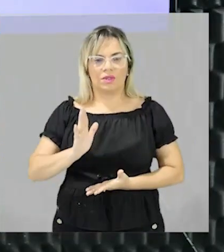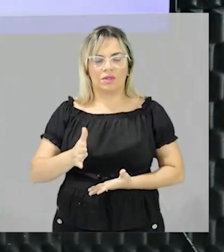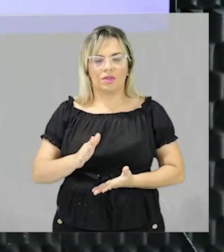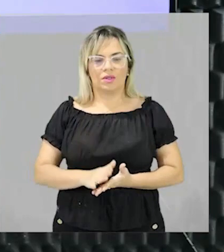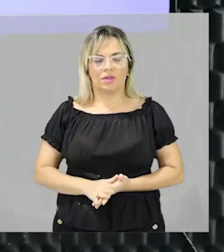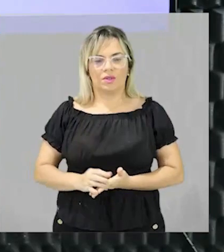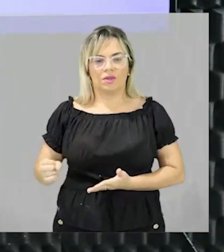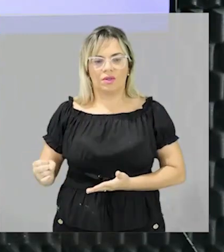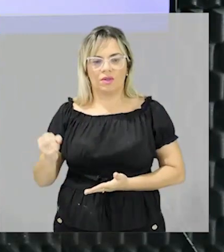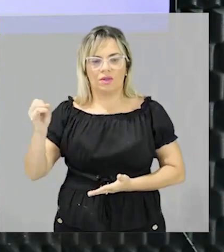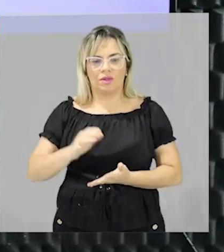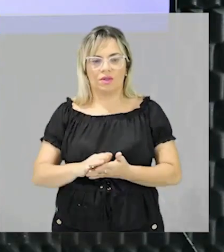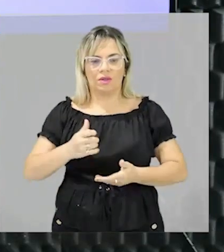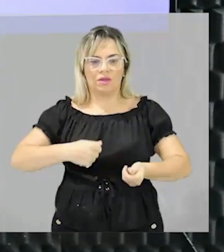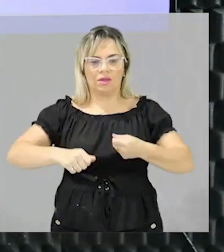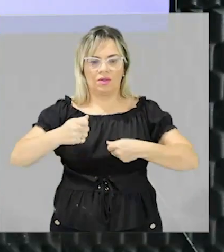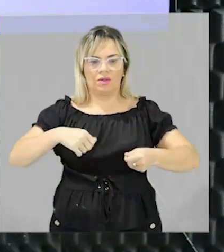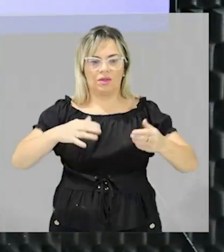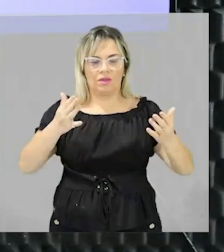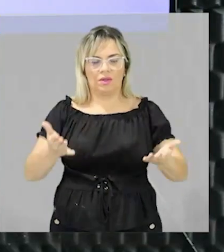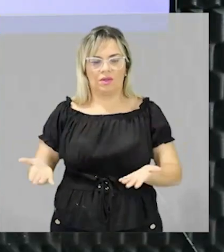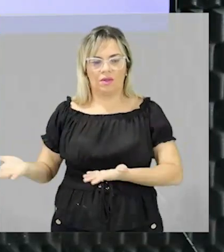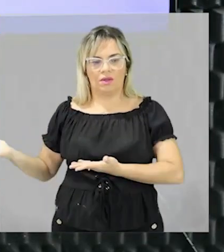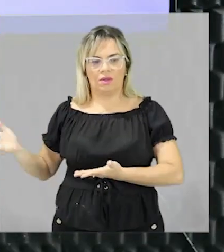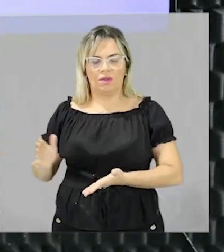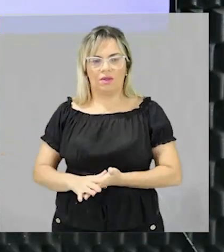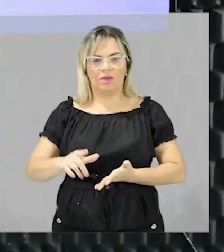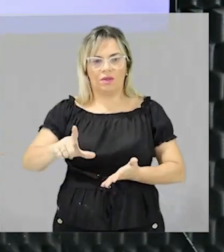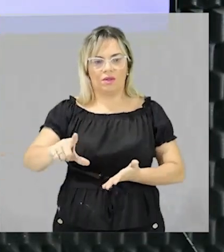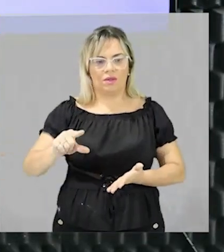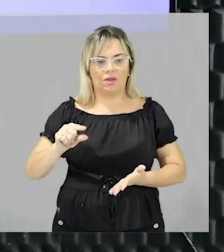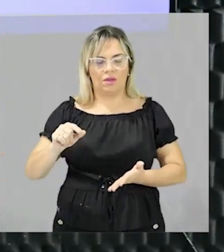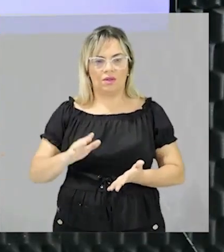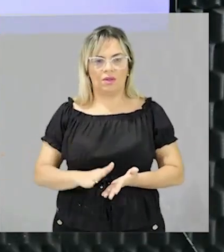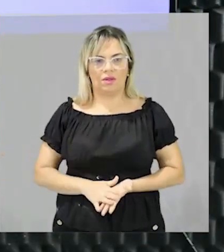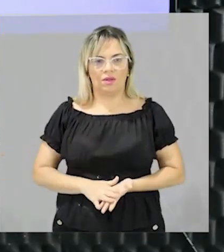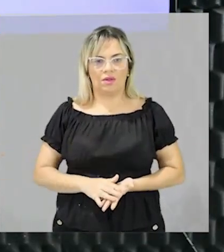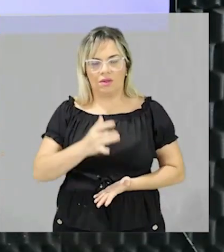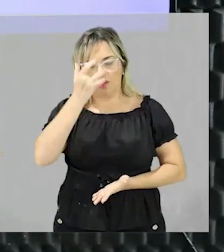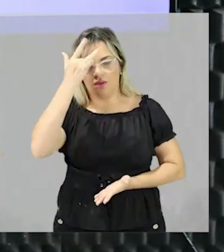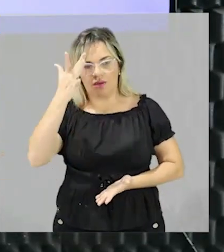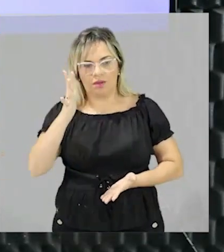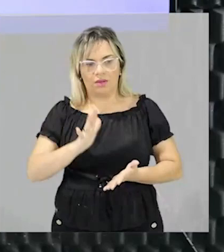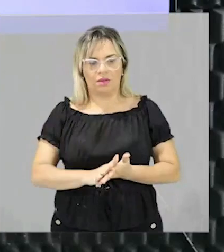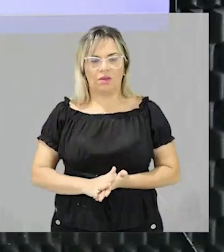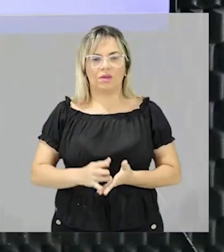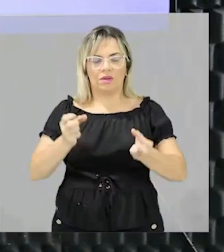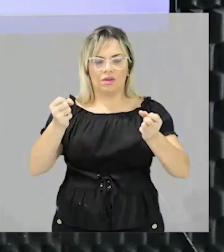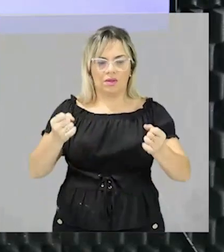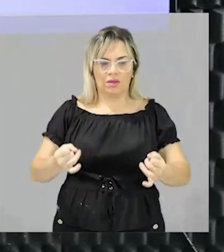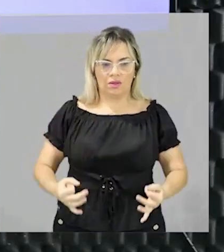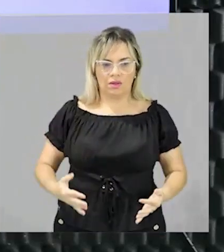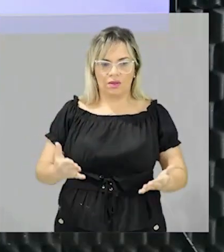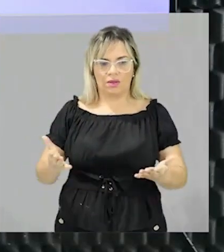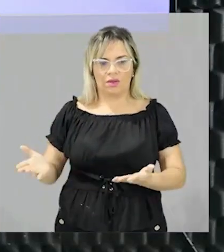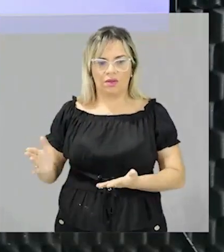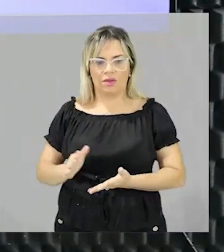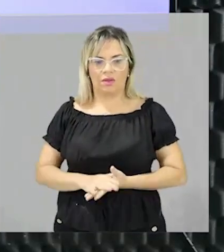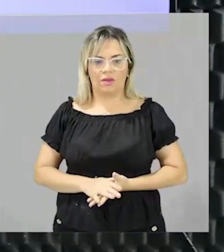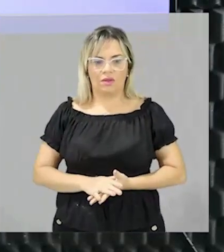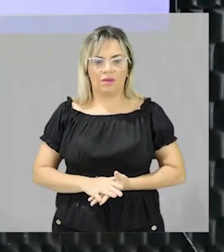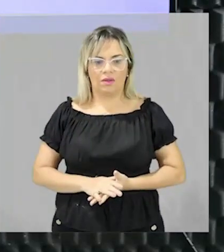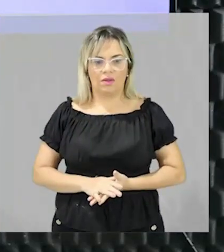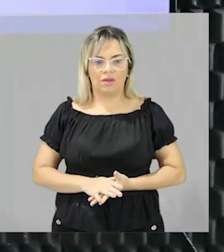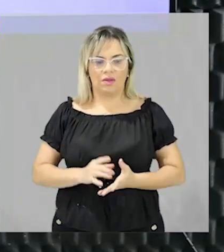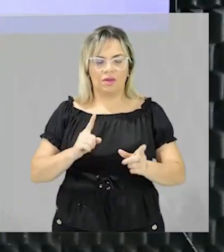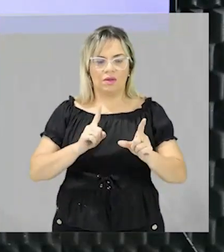uma grande importância econômica aqui, galera. Qual é a alternativa? A alternativa é fácil, né, galera? Te falei, riqueza em minerais metálicos, o